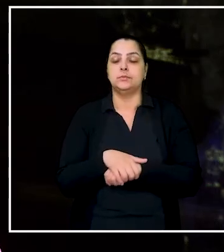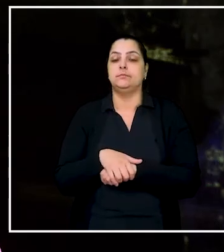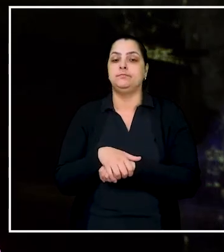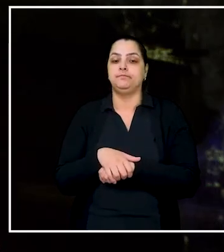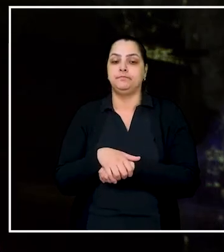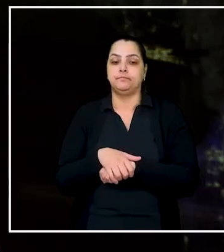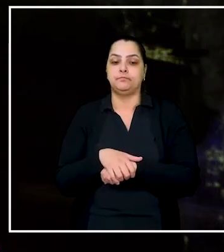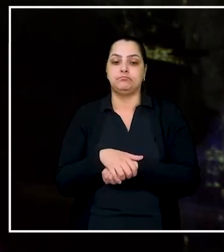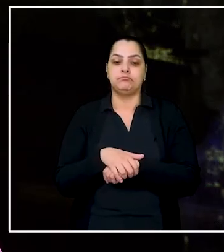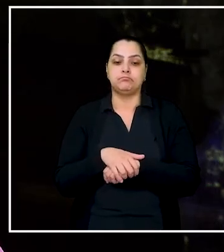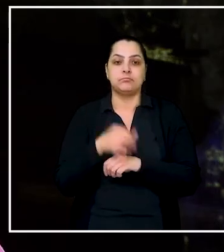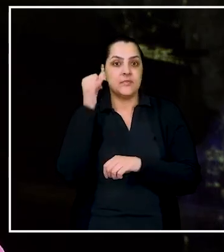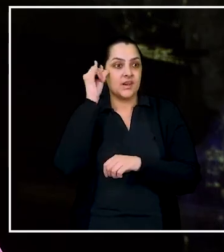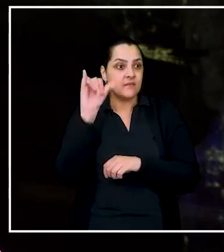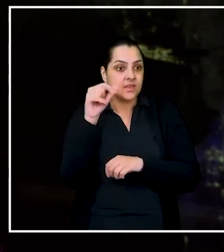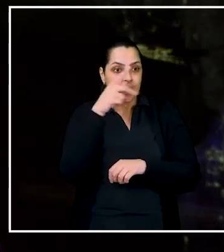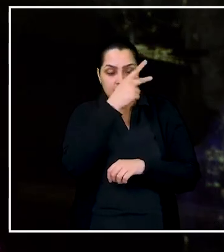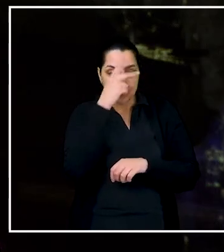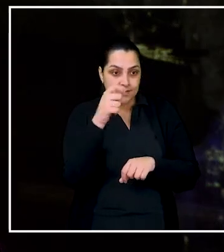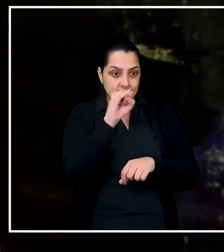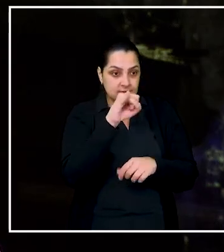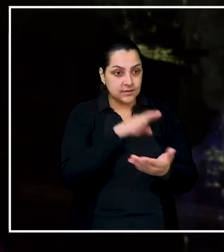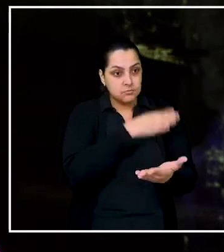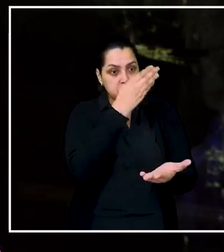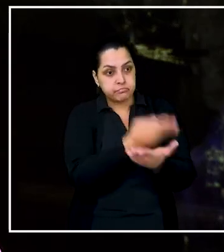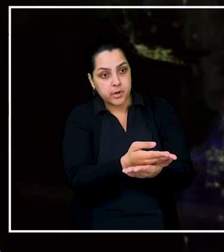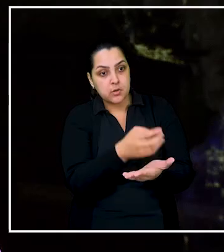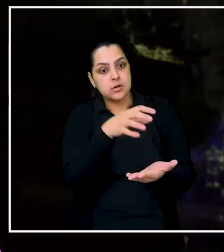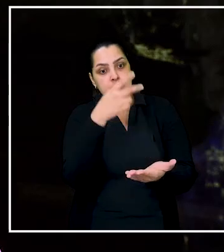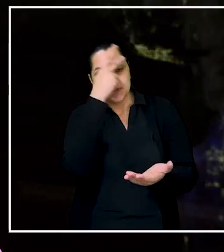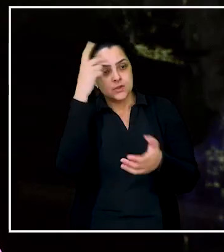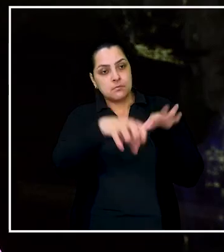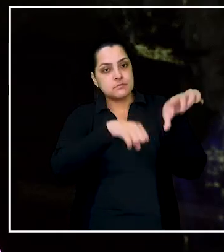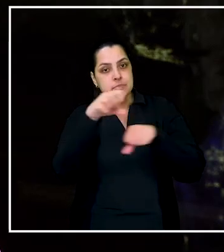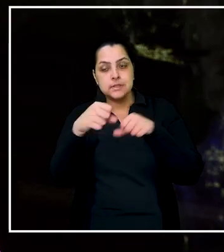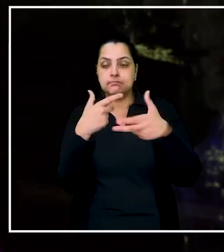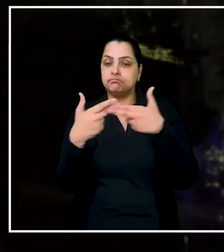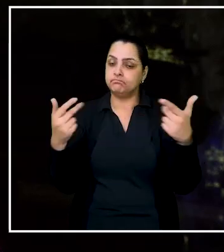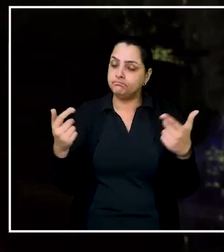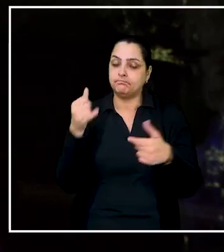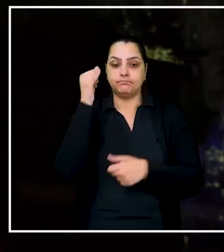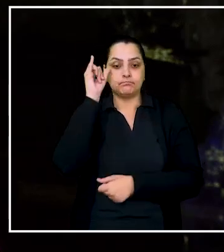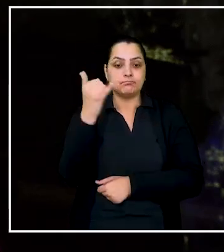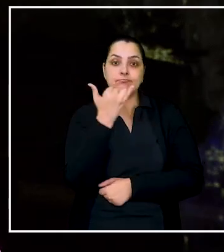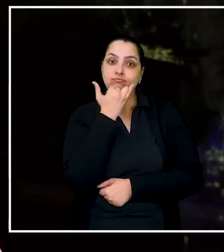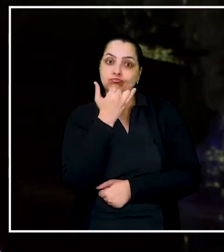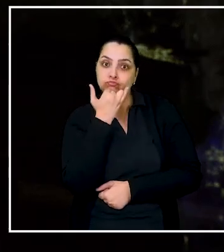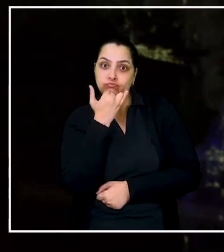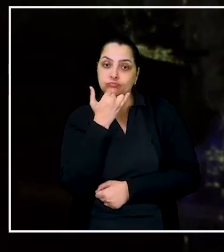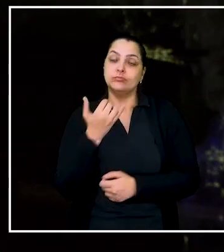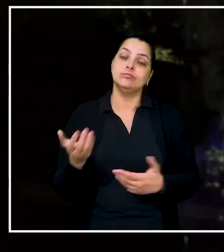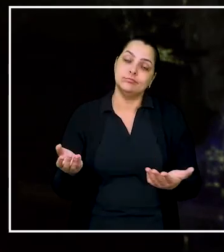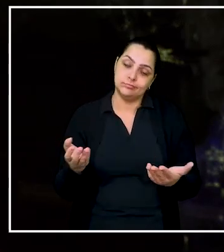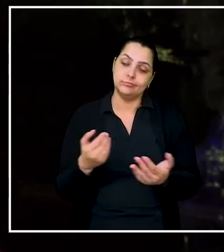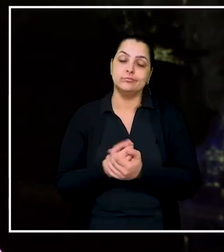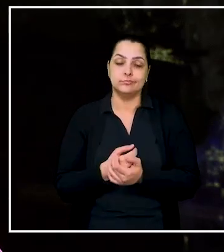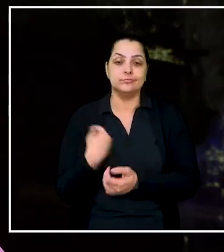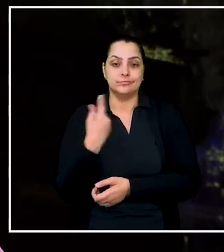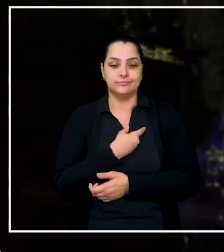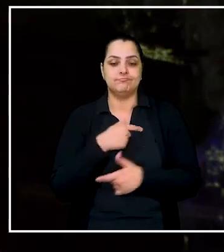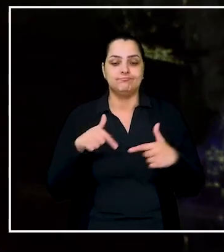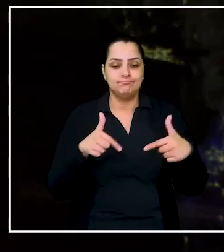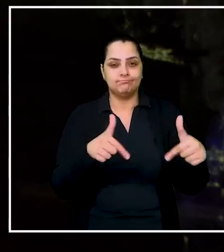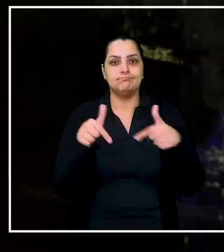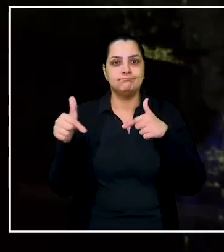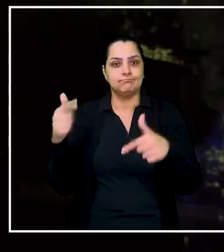carga, saqueamentos, toda essa parte de prevenção, a